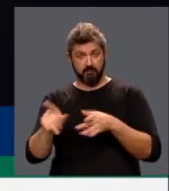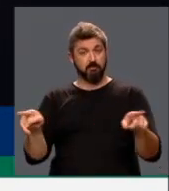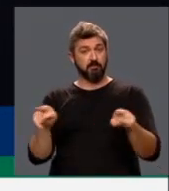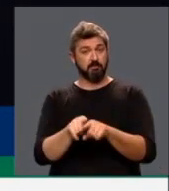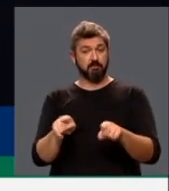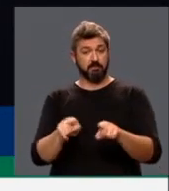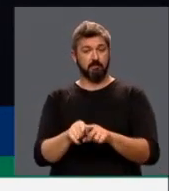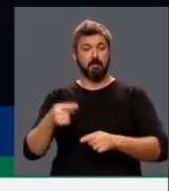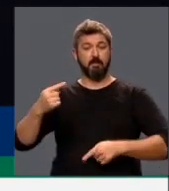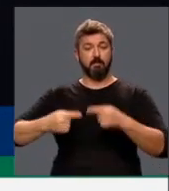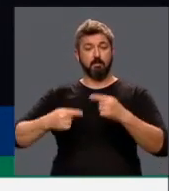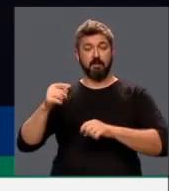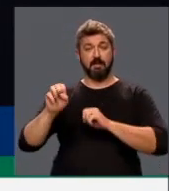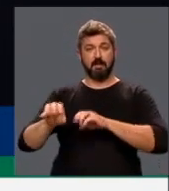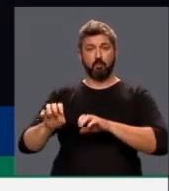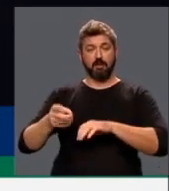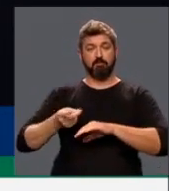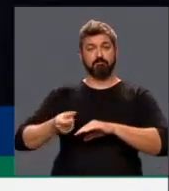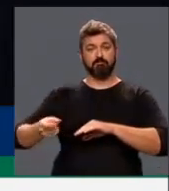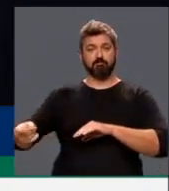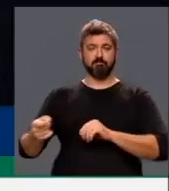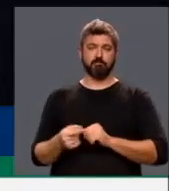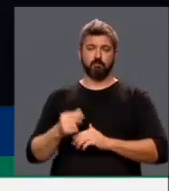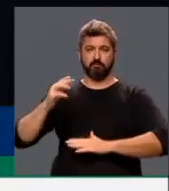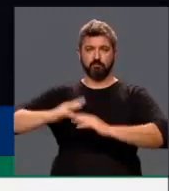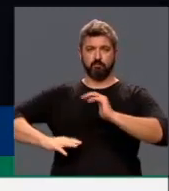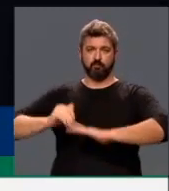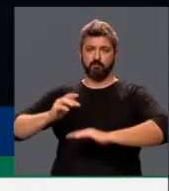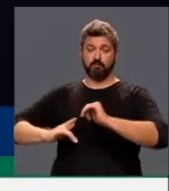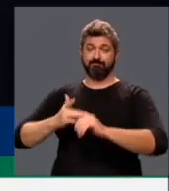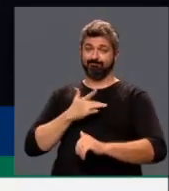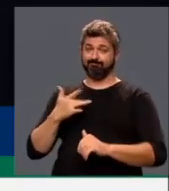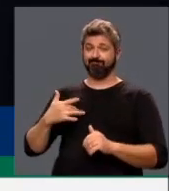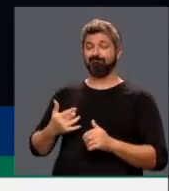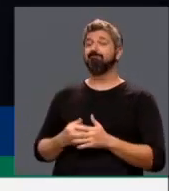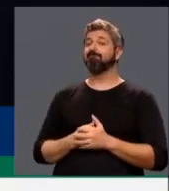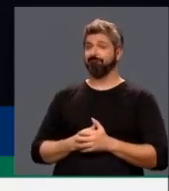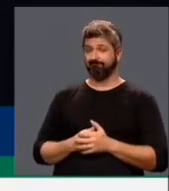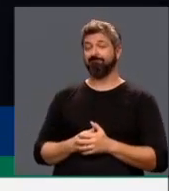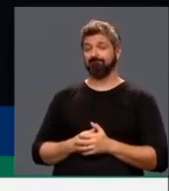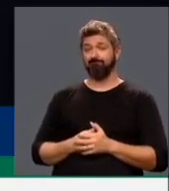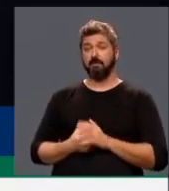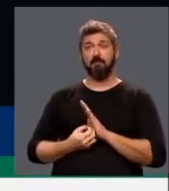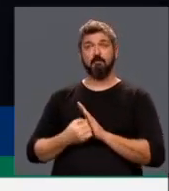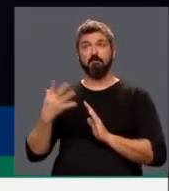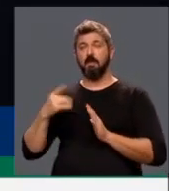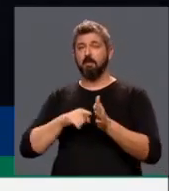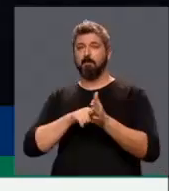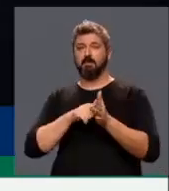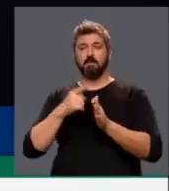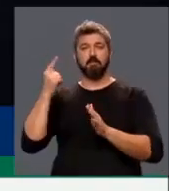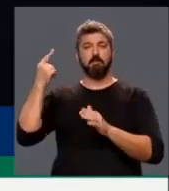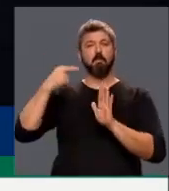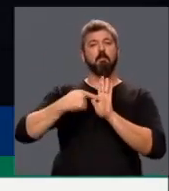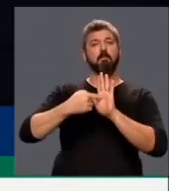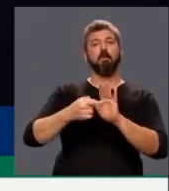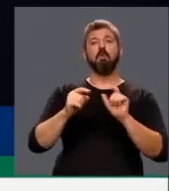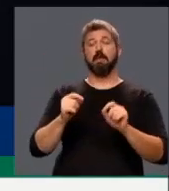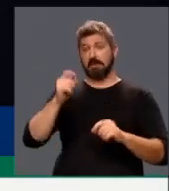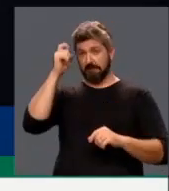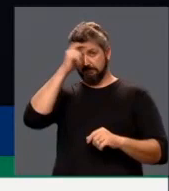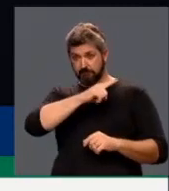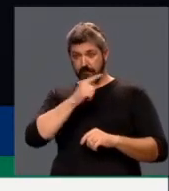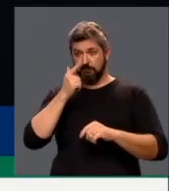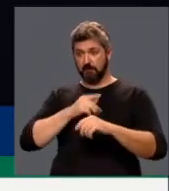também políticas de educação permanente com os profissionais de saúde. Tem várias pesquisas que mostram que, para além da dificuldade